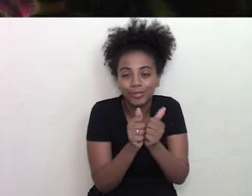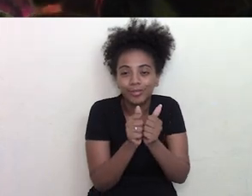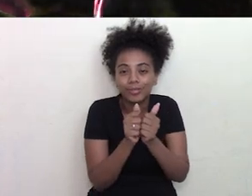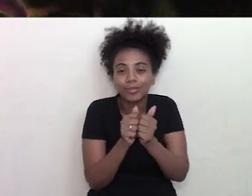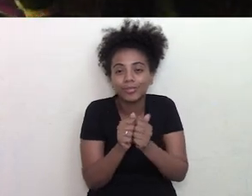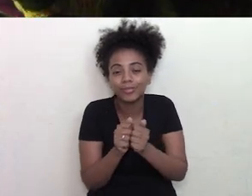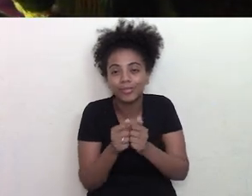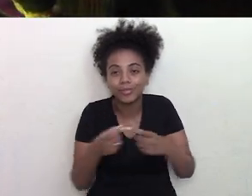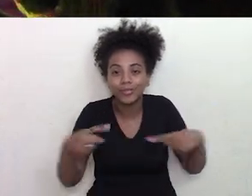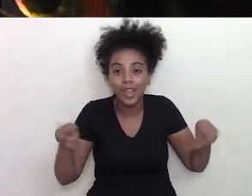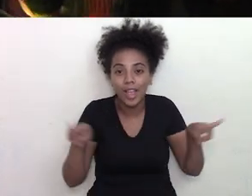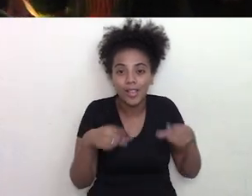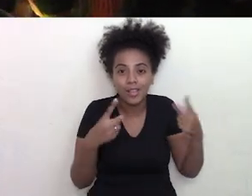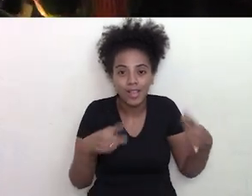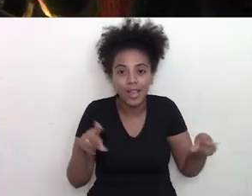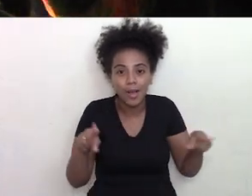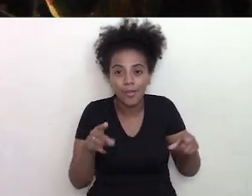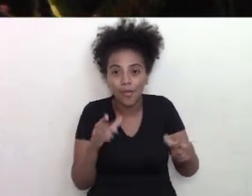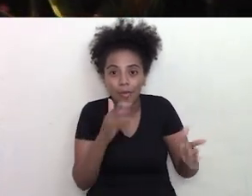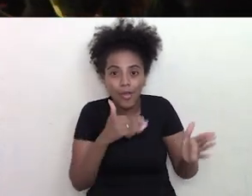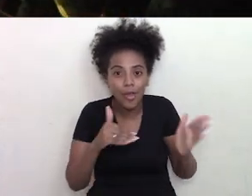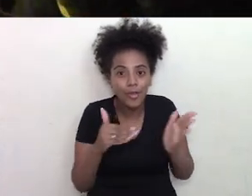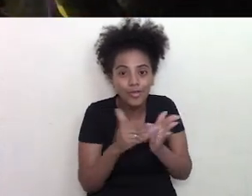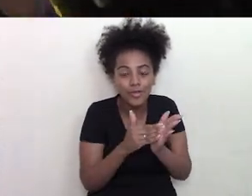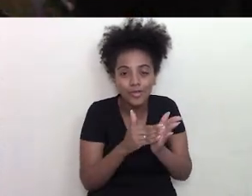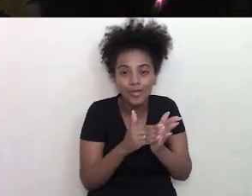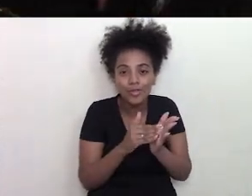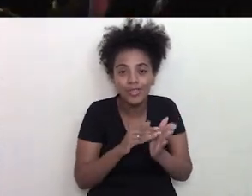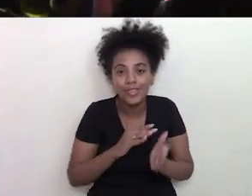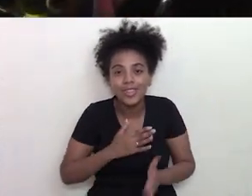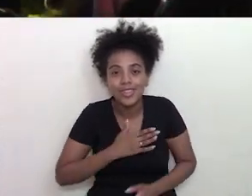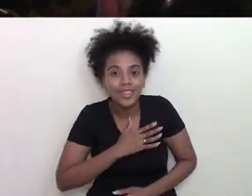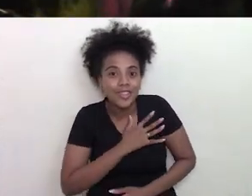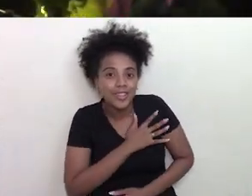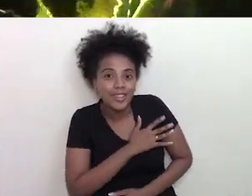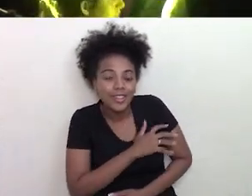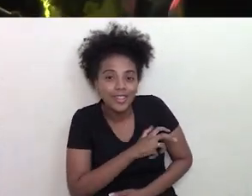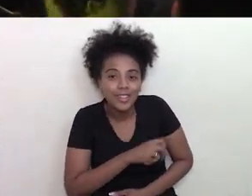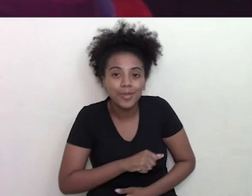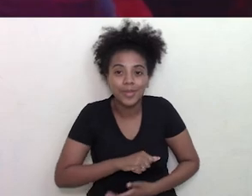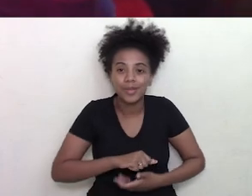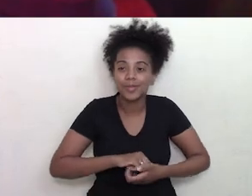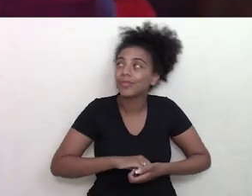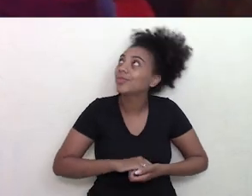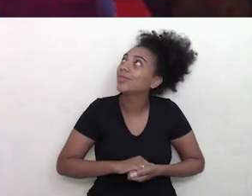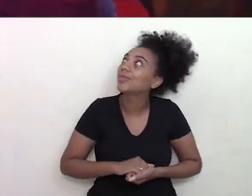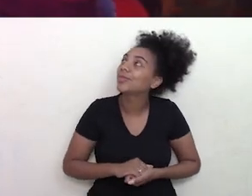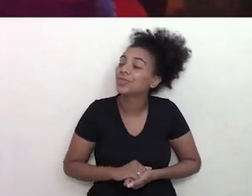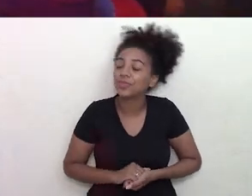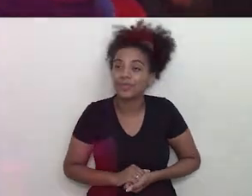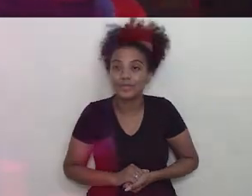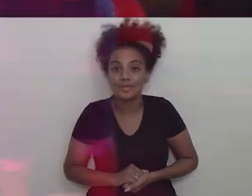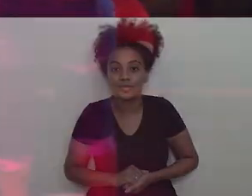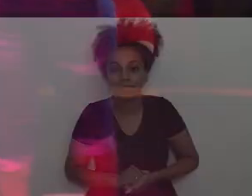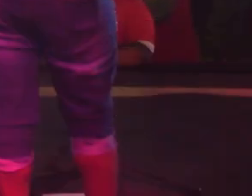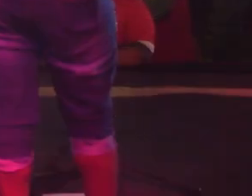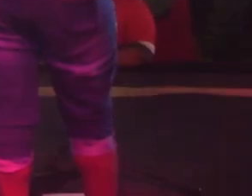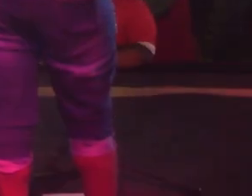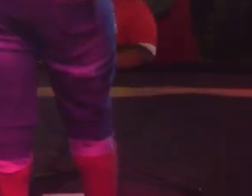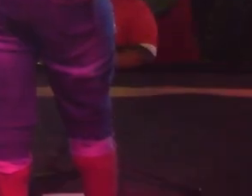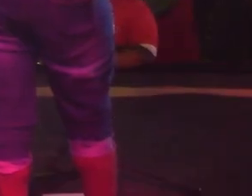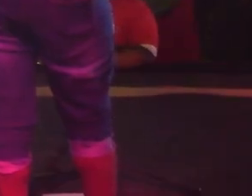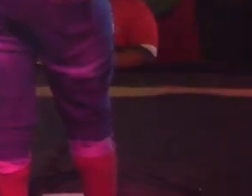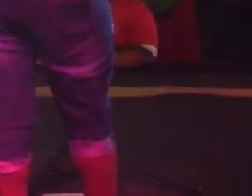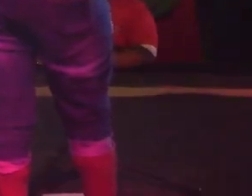Essa música a galera gosta, hein? Ei, ei, ei. Dois, ei. Mas é muito rápido. Olha. Um gravinho